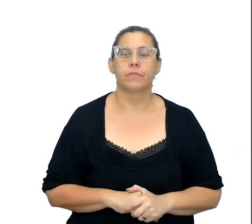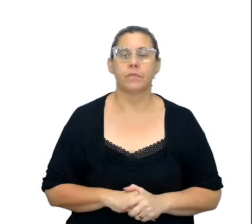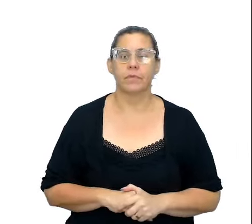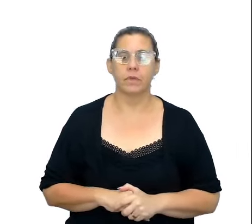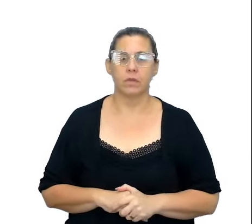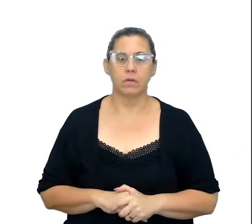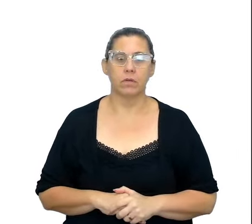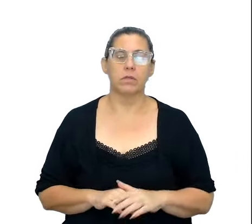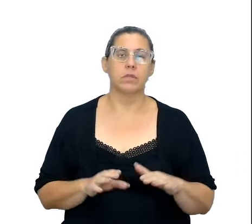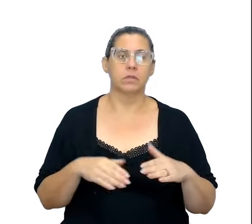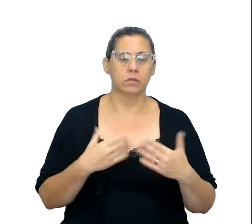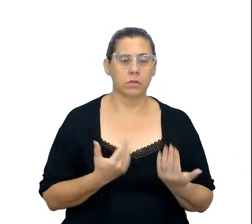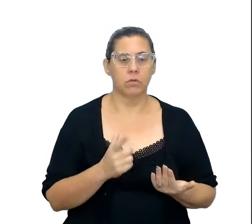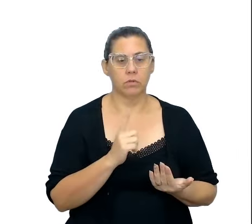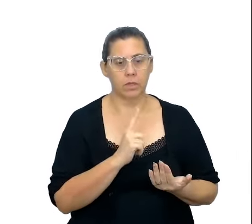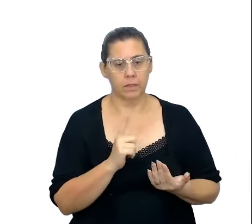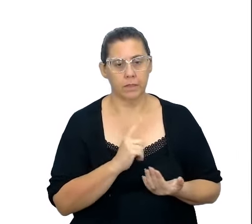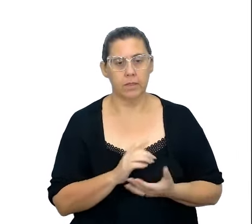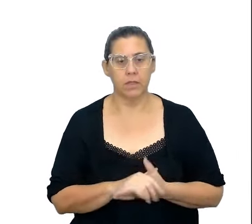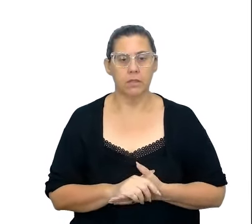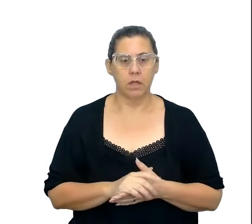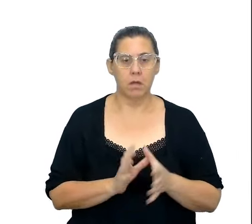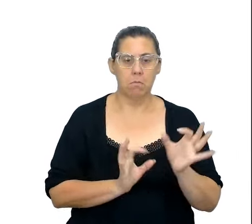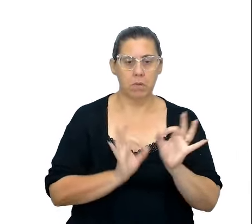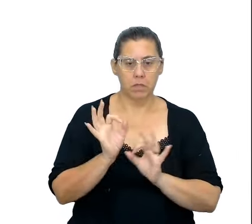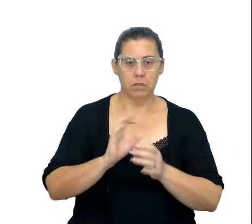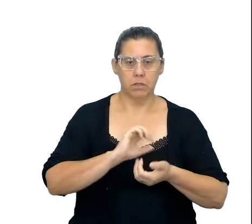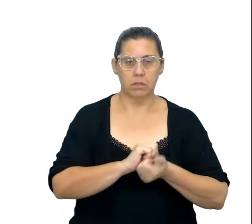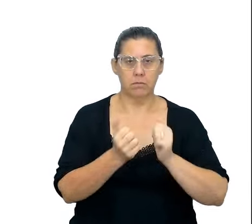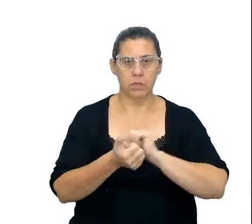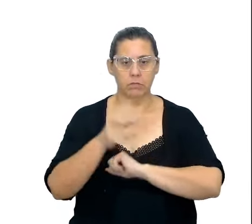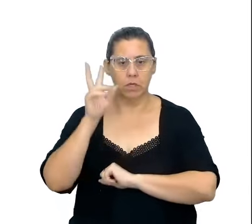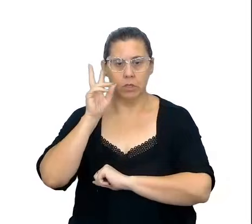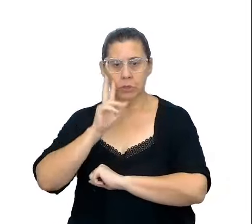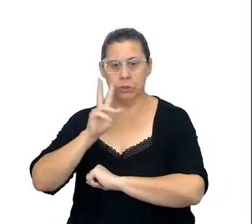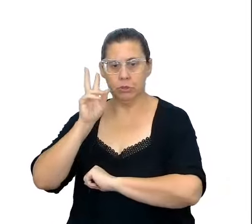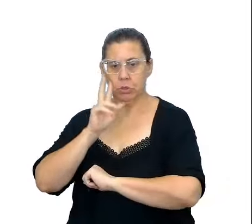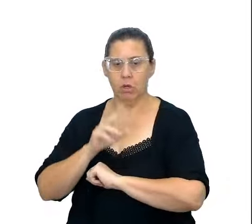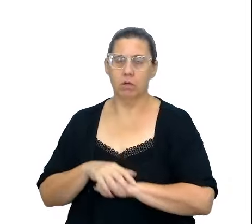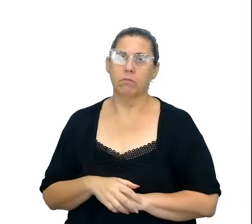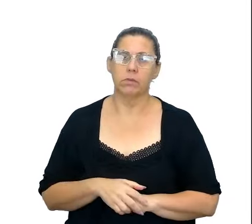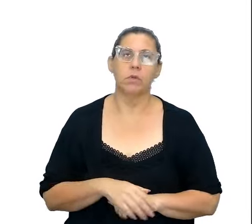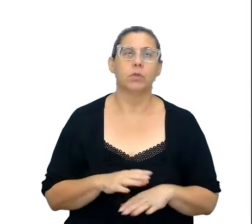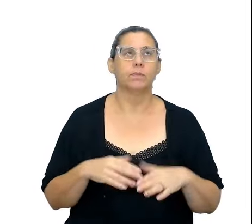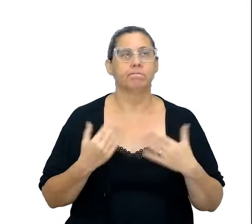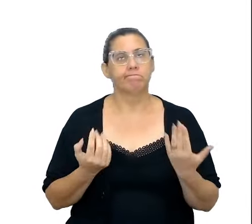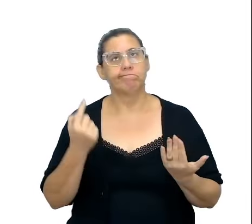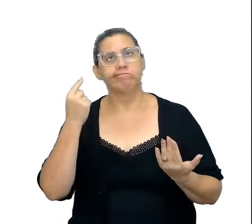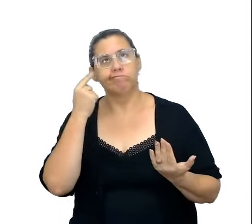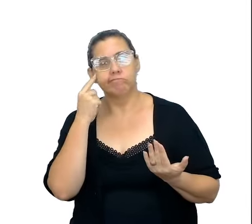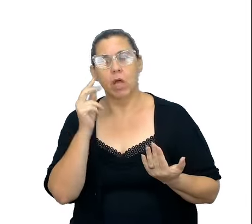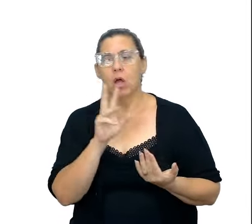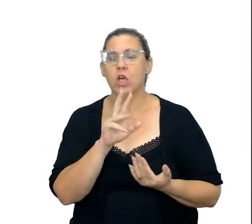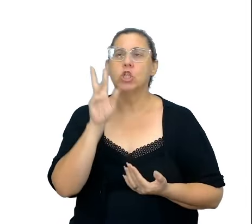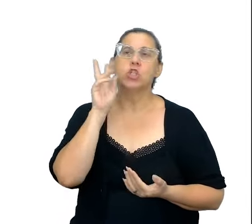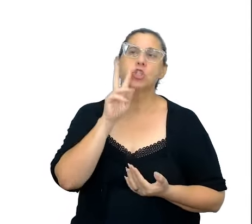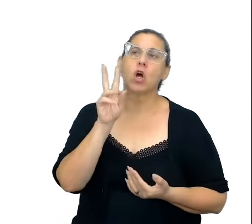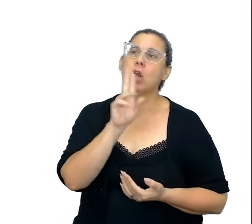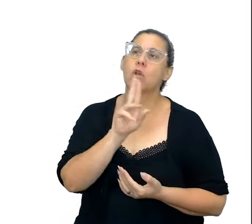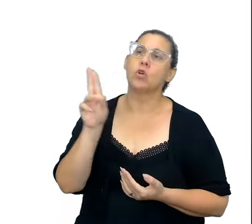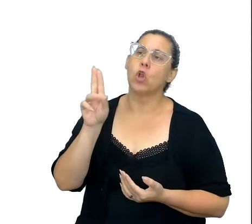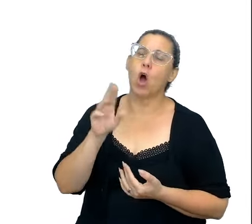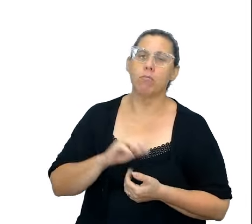leitura. Então, a gente tem aí, olha só, planejando a adaptação da história. Ele vai pensar, então, o nome da história a